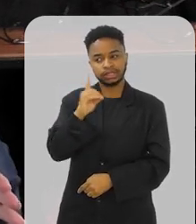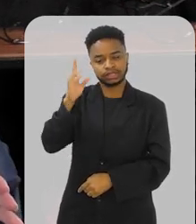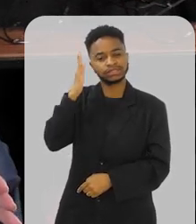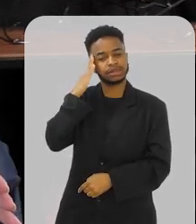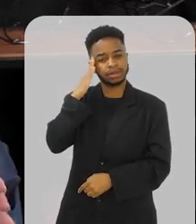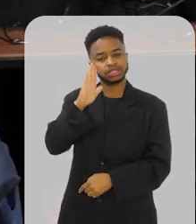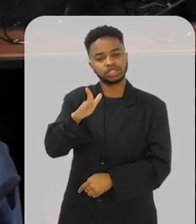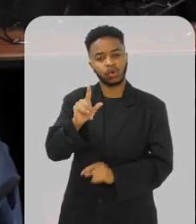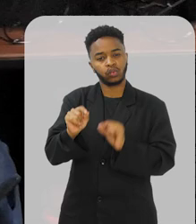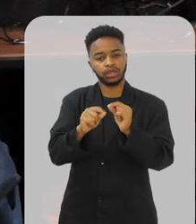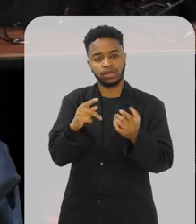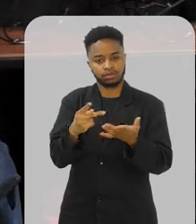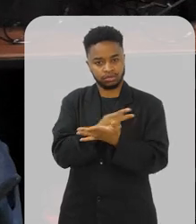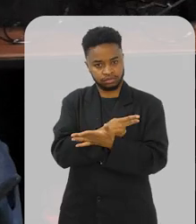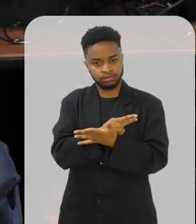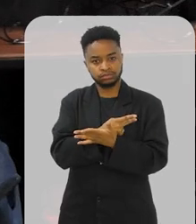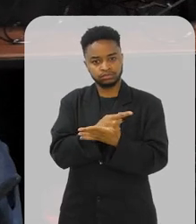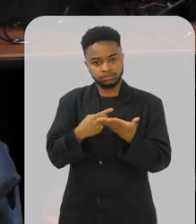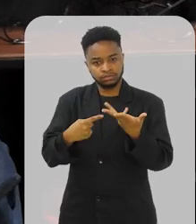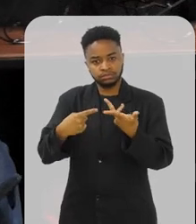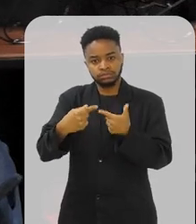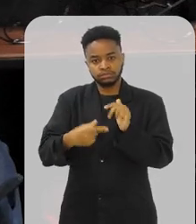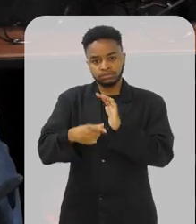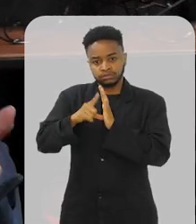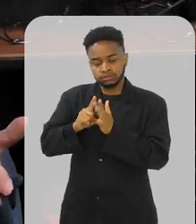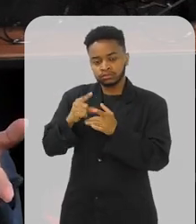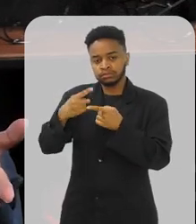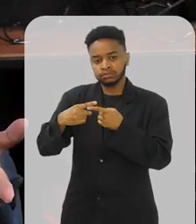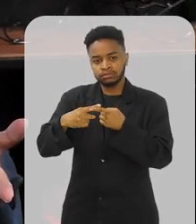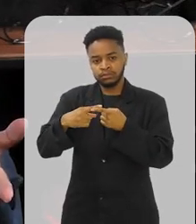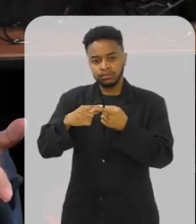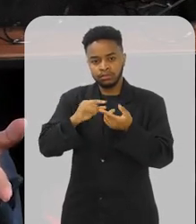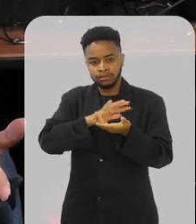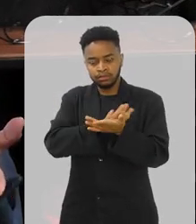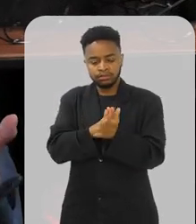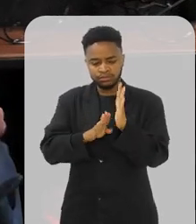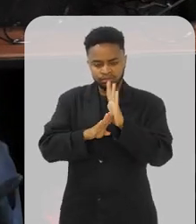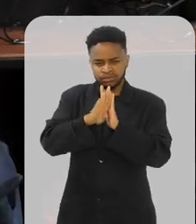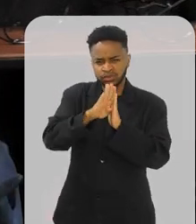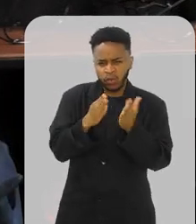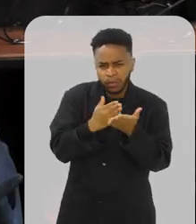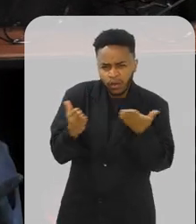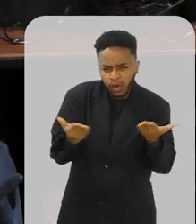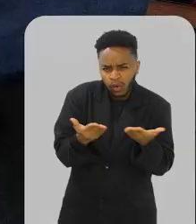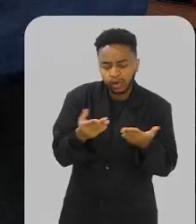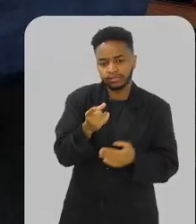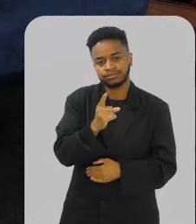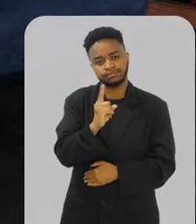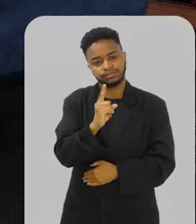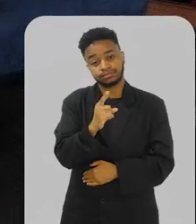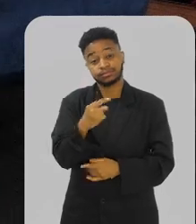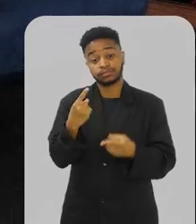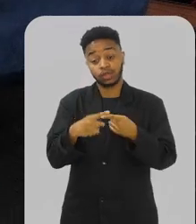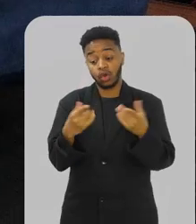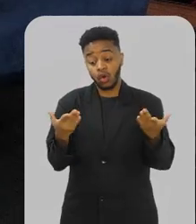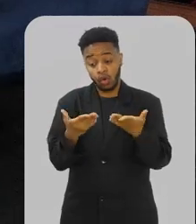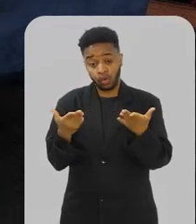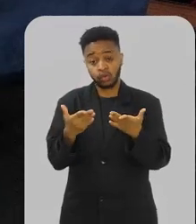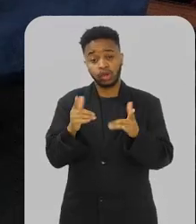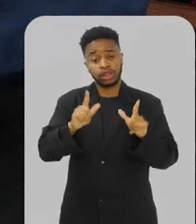que ia acontecer, né? Porque os casos de intolerância não vêm de hoje. Não, é que hoje a mídia ajuda.